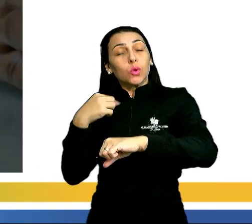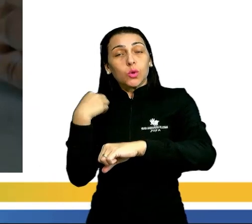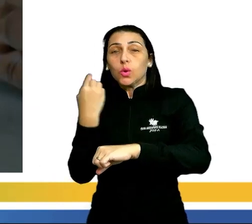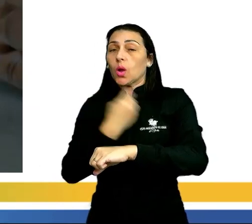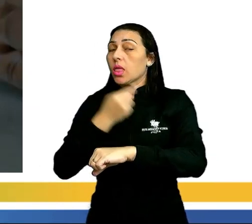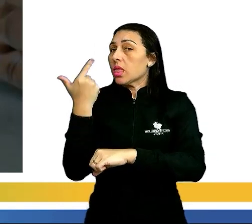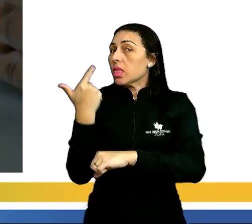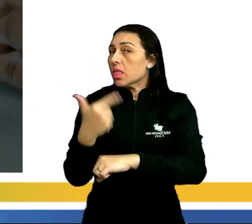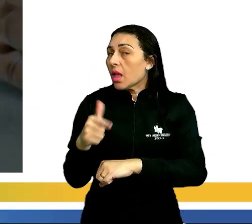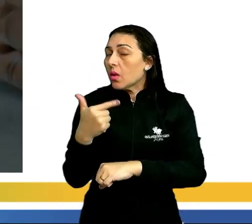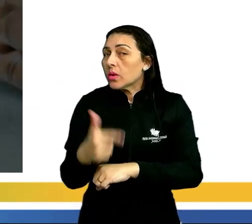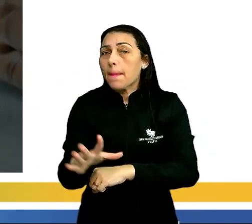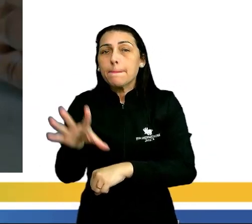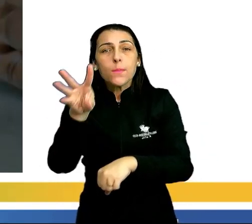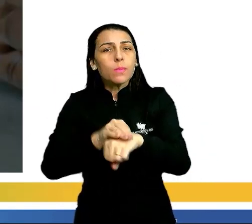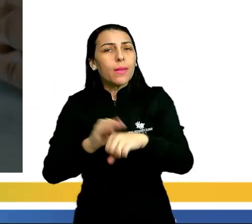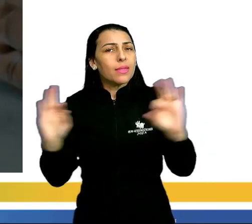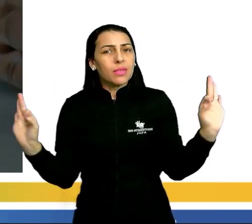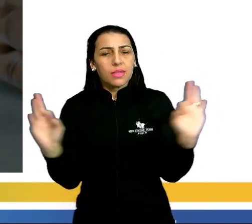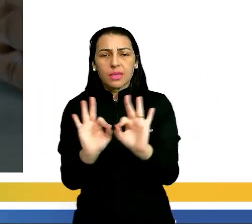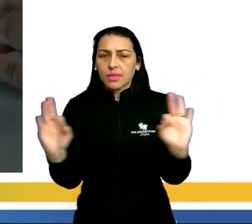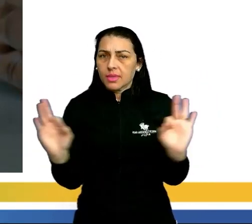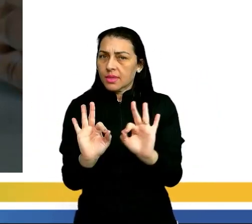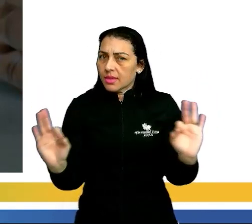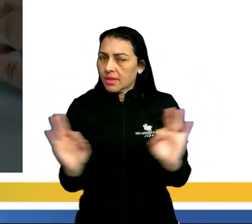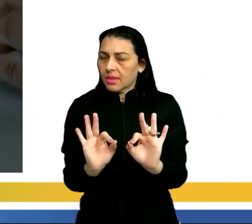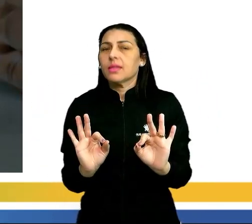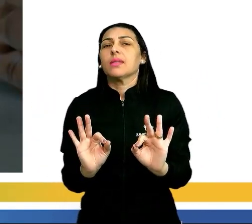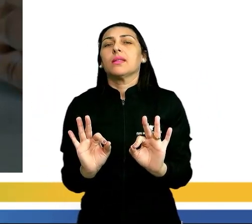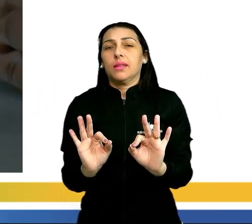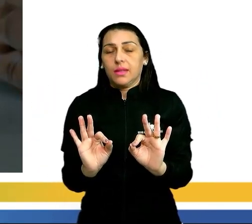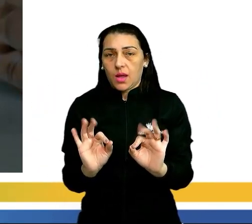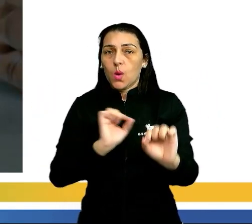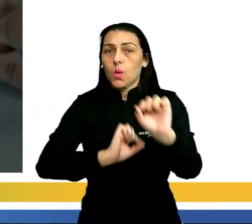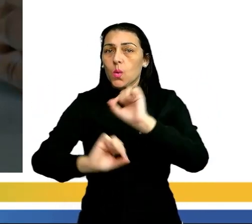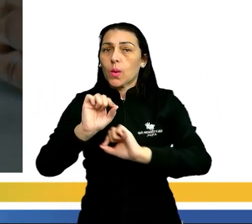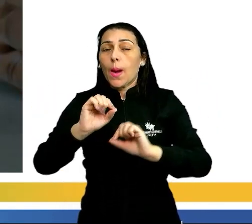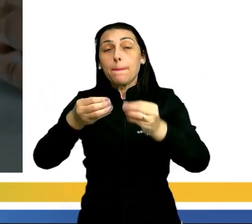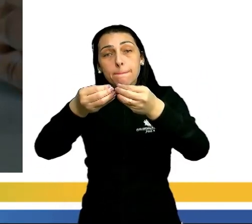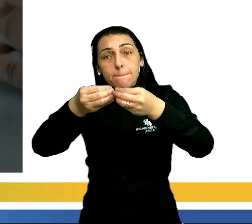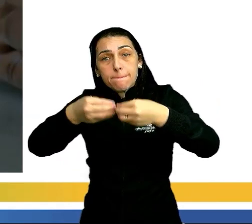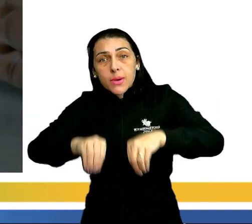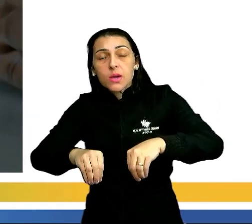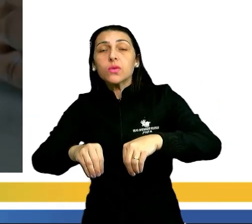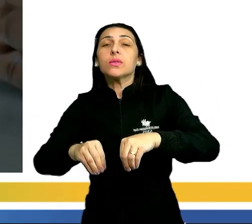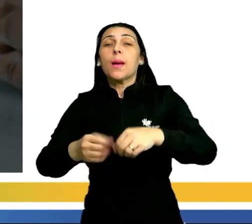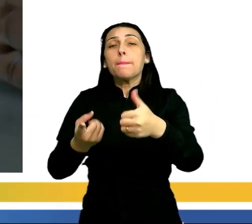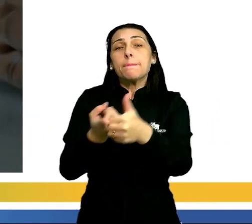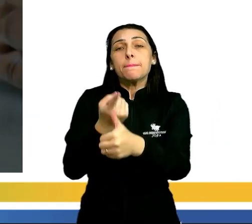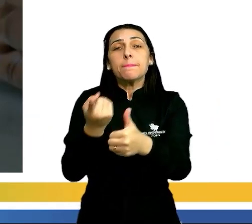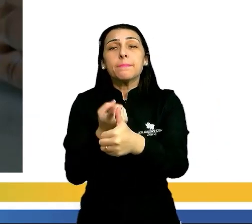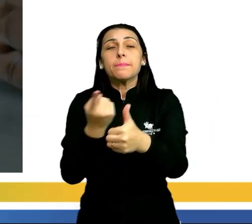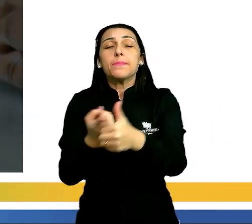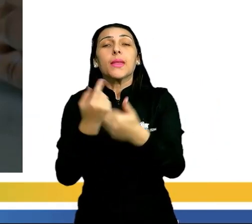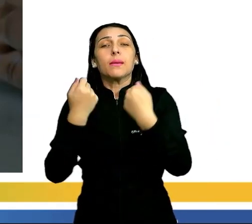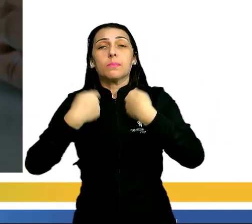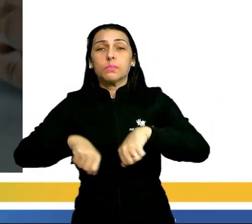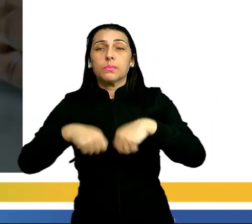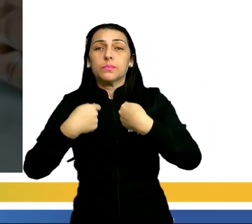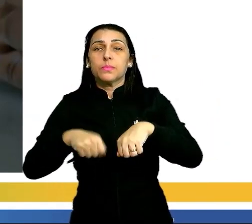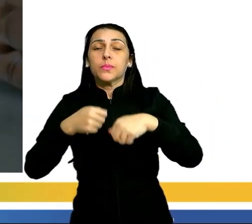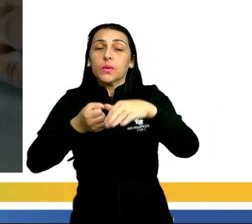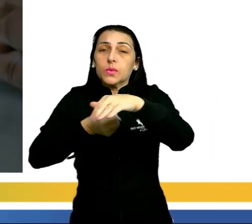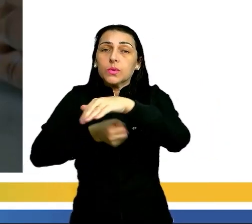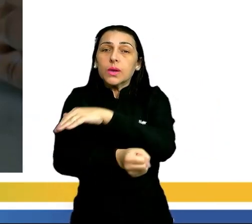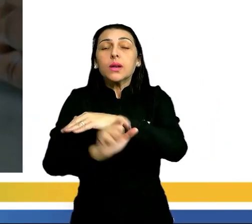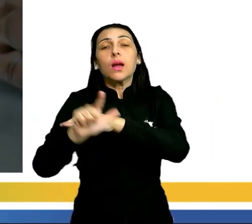não temos nenhum conhecimento? Então, isso é altamente prejudicial. Então, a primeira coisa que a gente precisa é se inserir